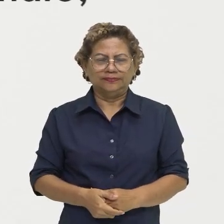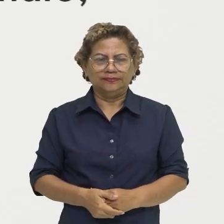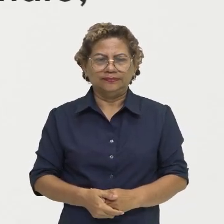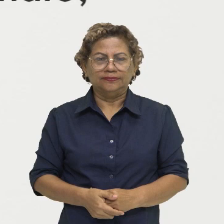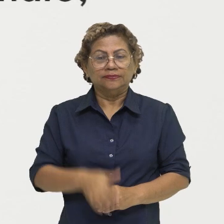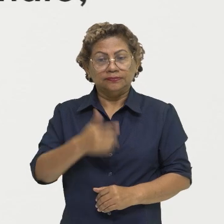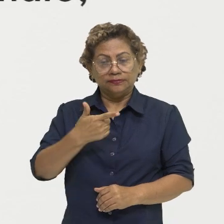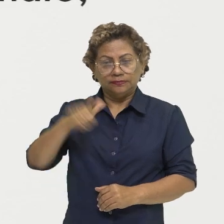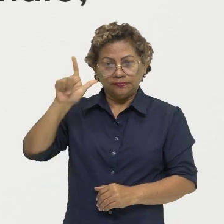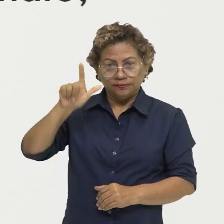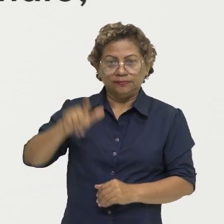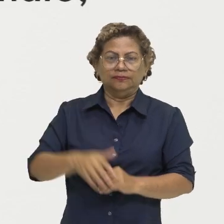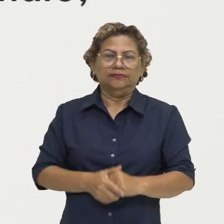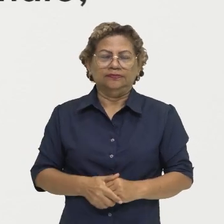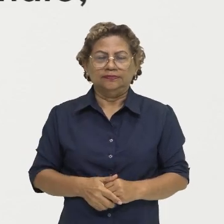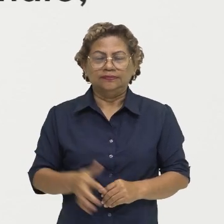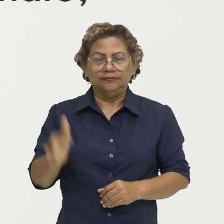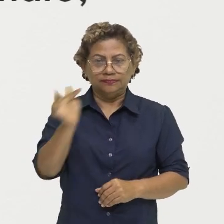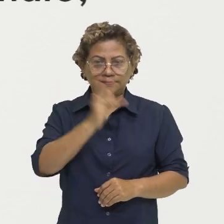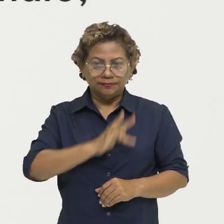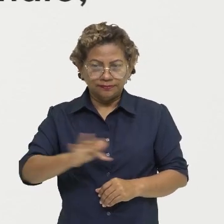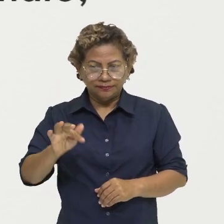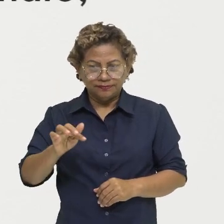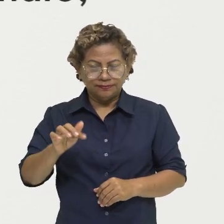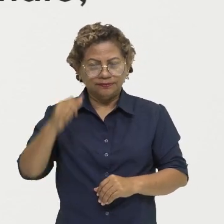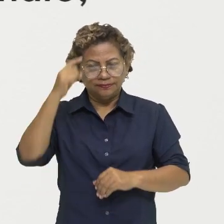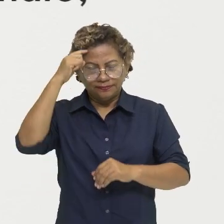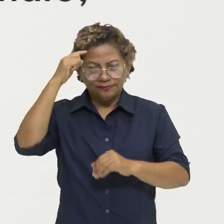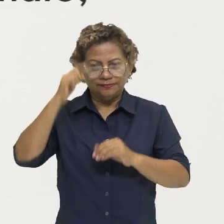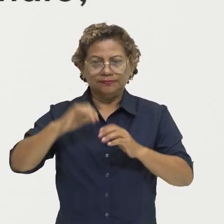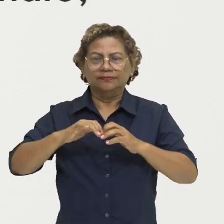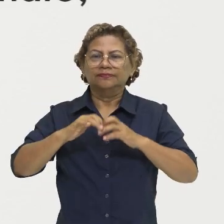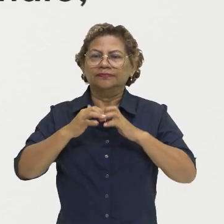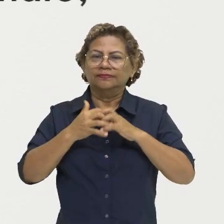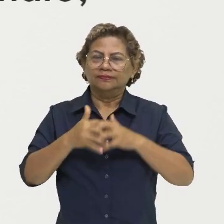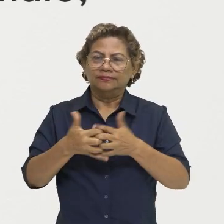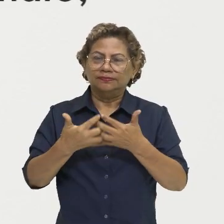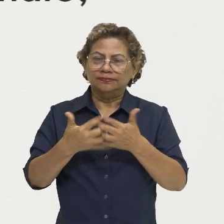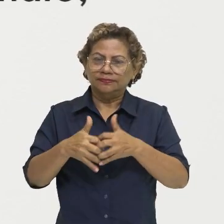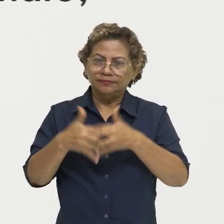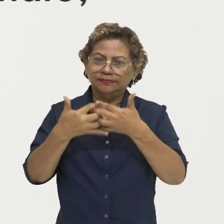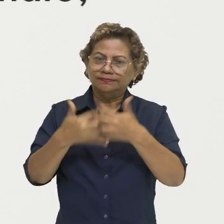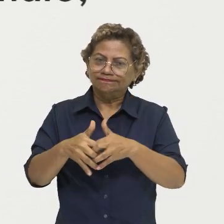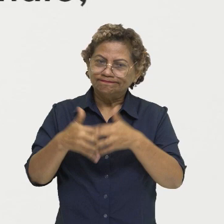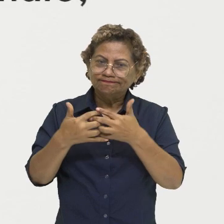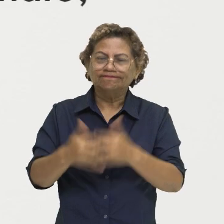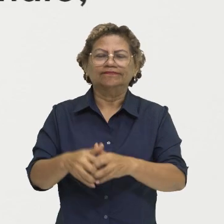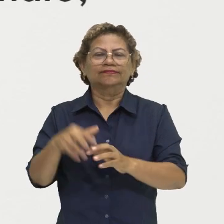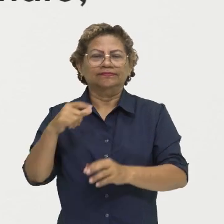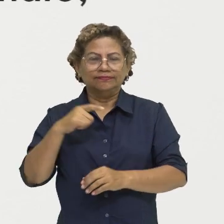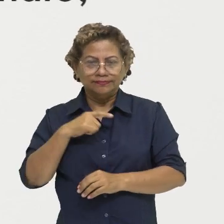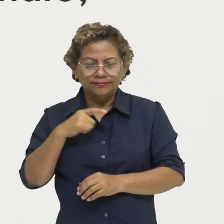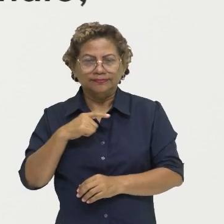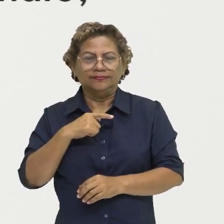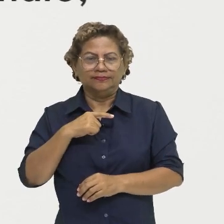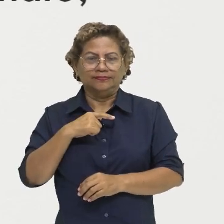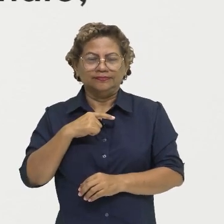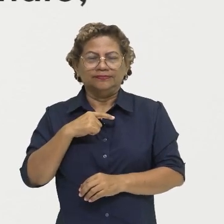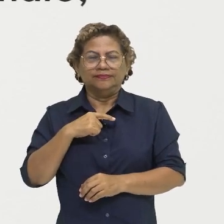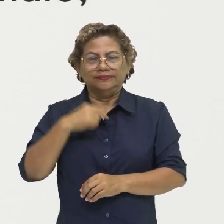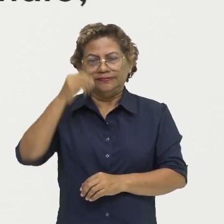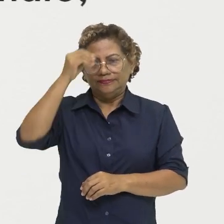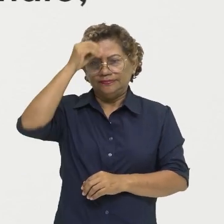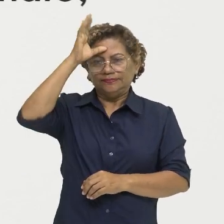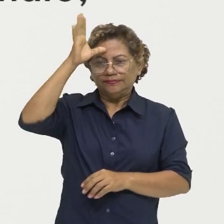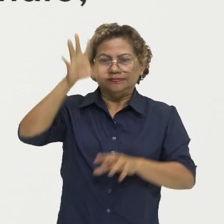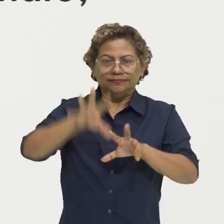A função cognitiva consiste em quê, meus amores? Consiste na aquisição, na promoção do conhecimento